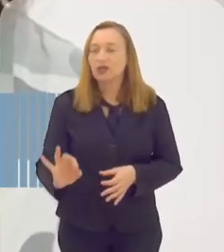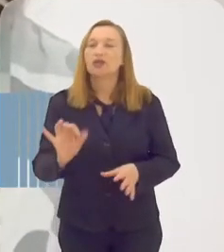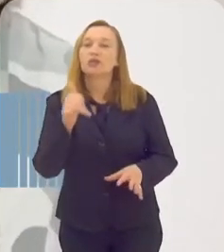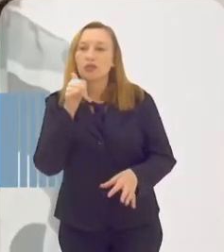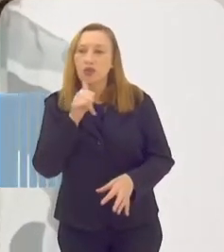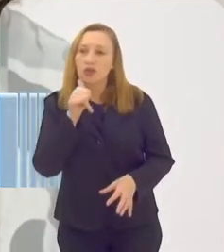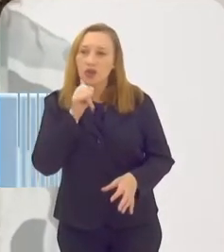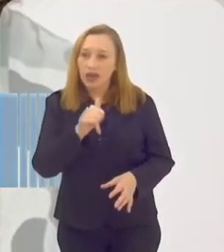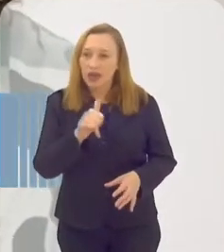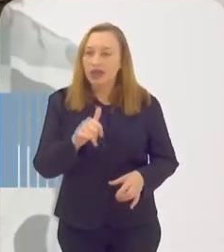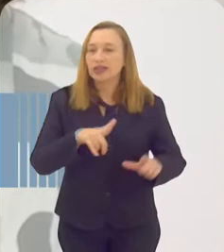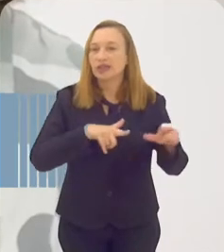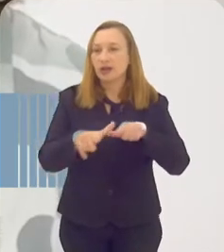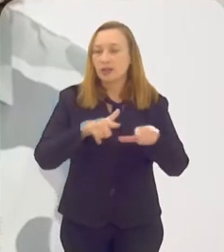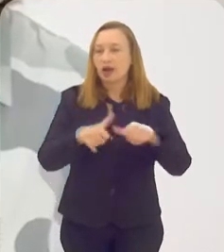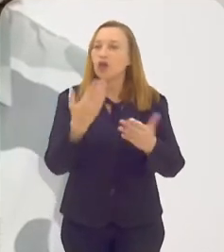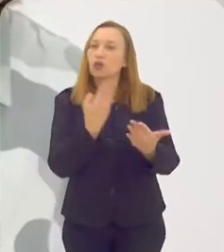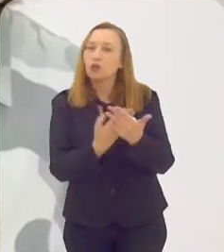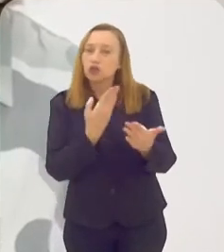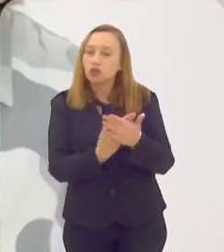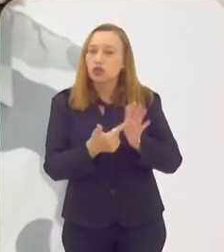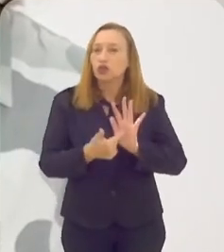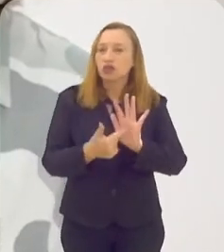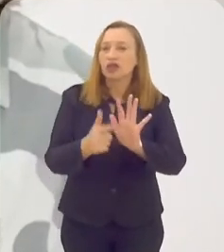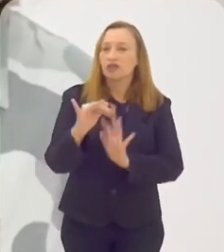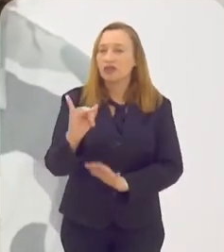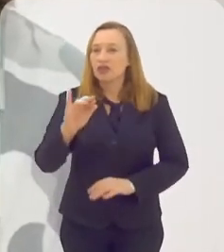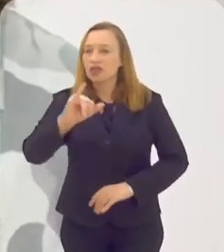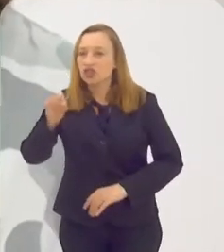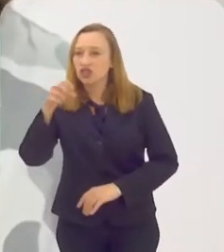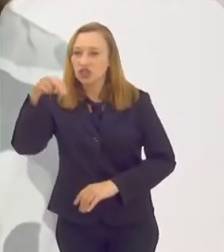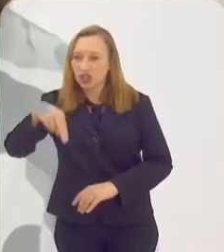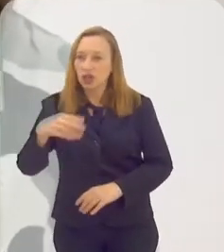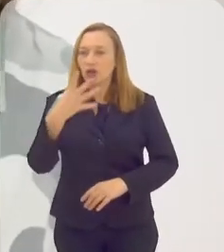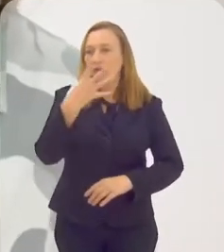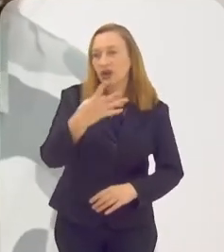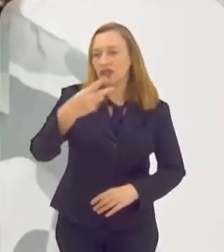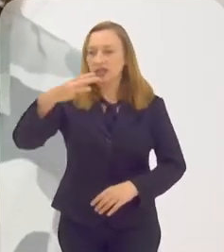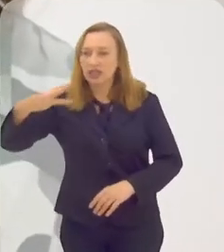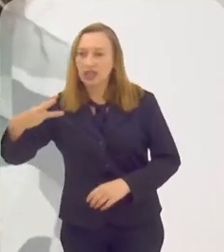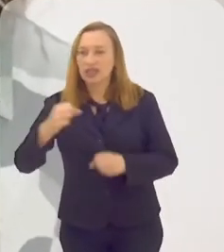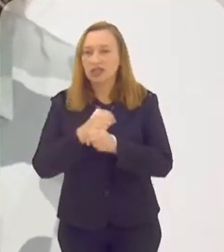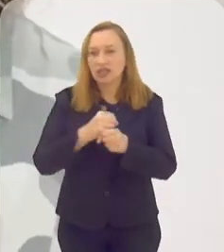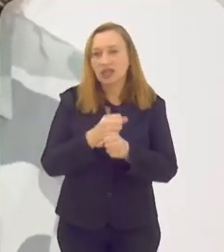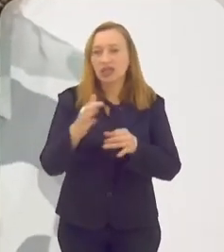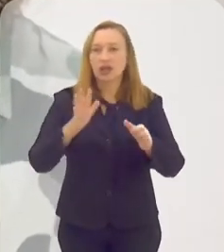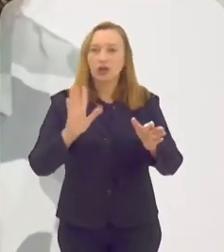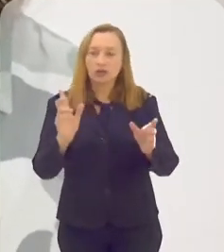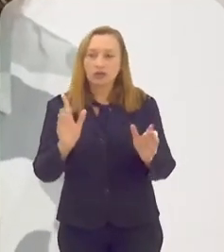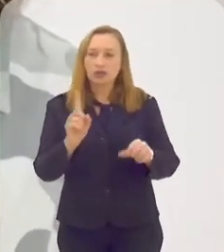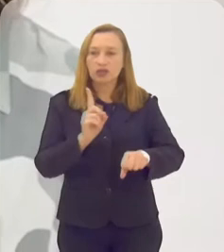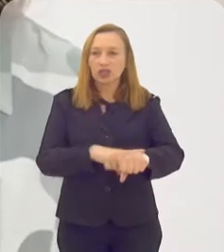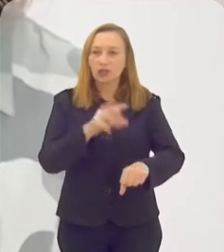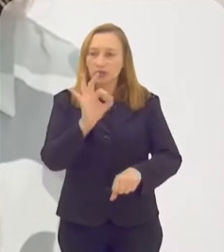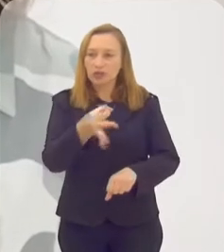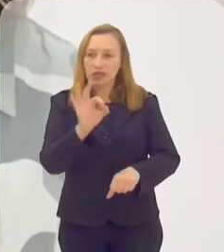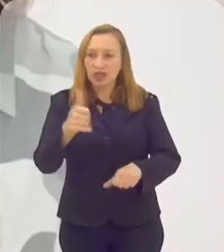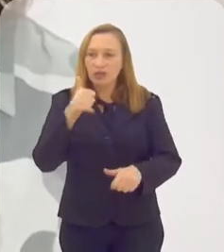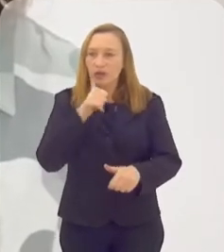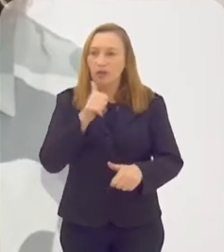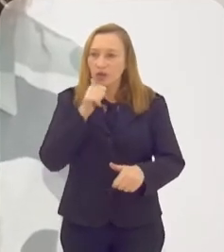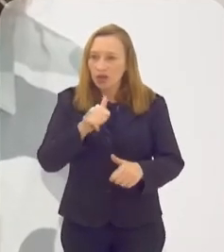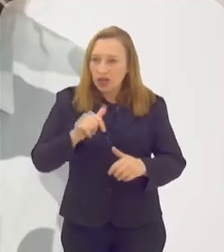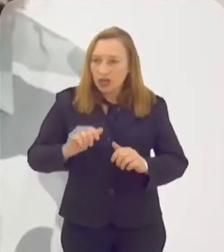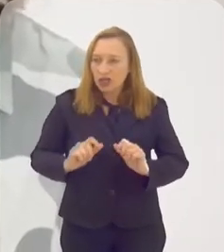são ocupados por mulheres. De acordo com um estudo publicado pela Firjan, 43 anos é o tempo estimado para que as mulheres passem